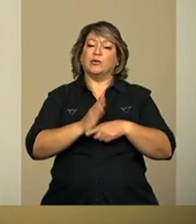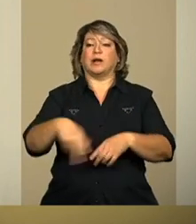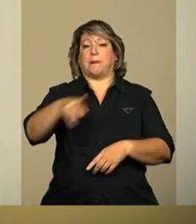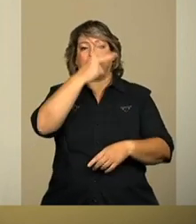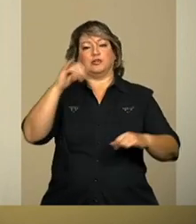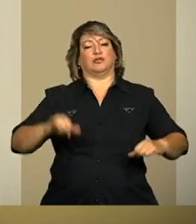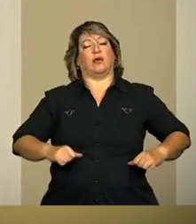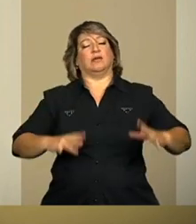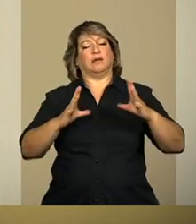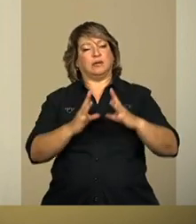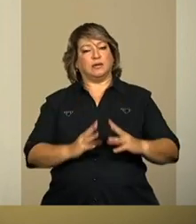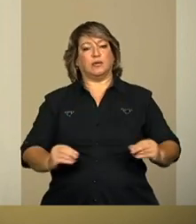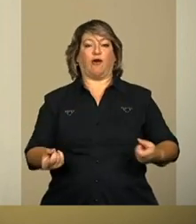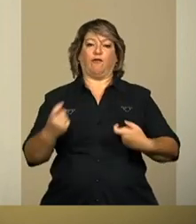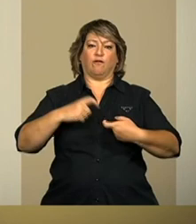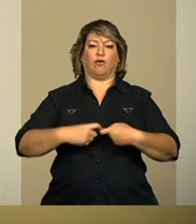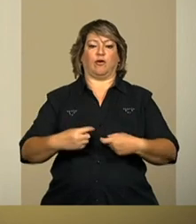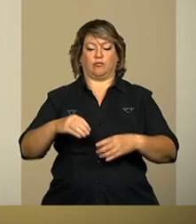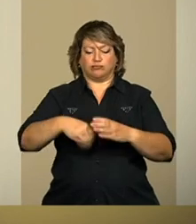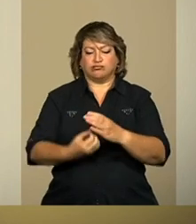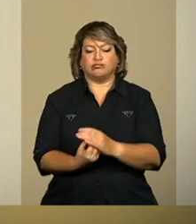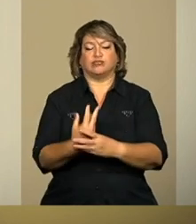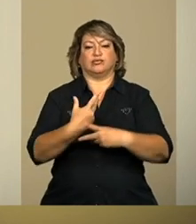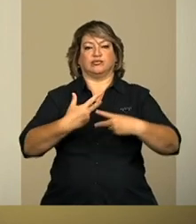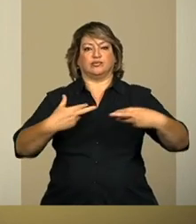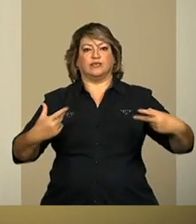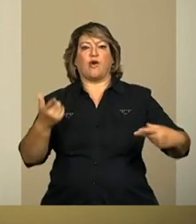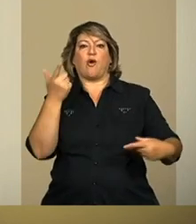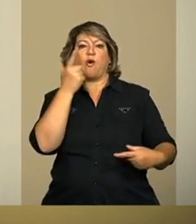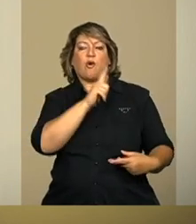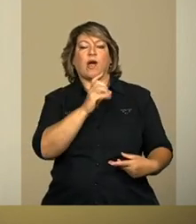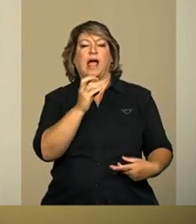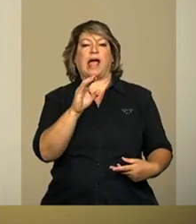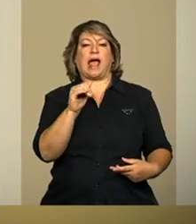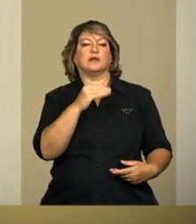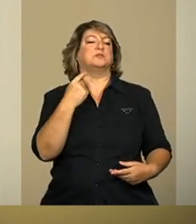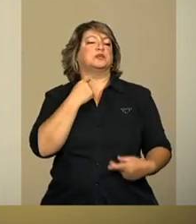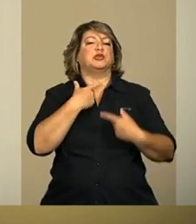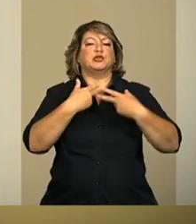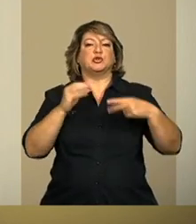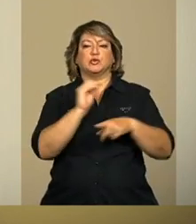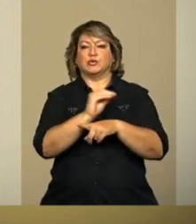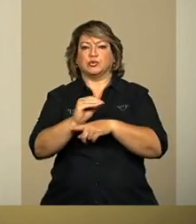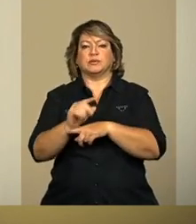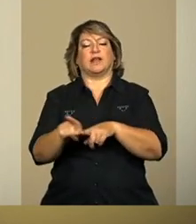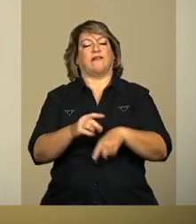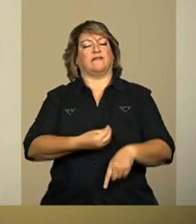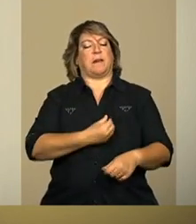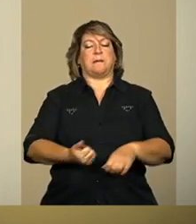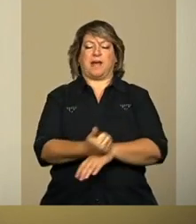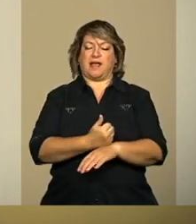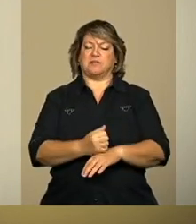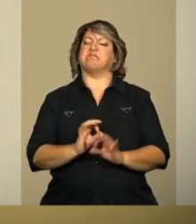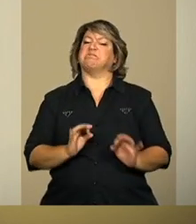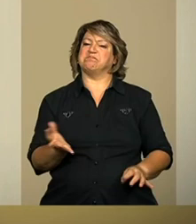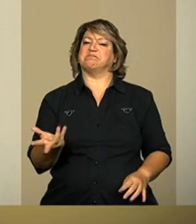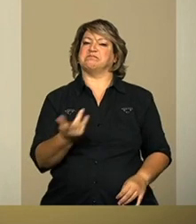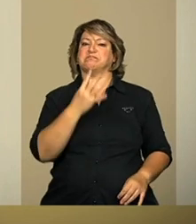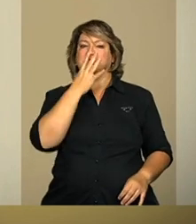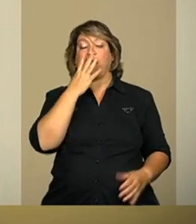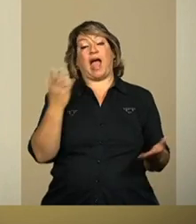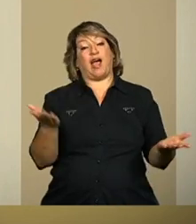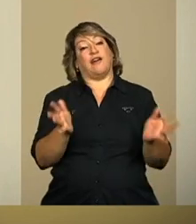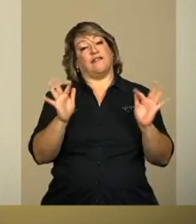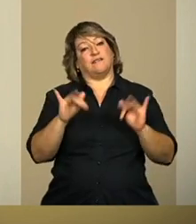agricultores a retomar as plantações a recuperar as criações e a refazer a sua vida Maravilha presidenta agora